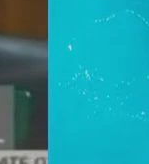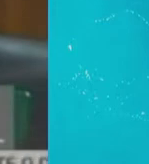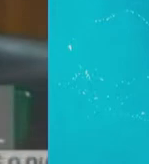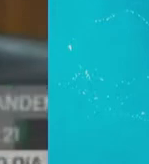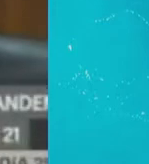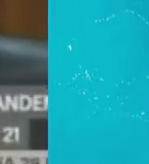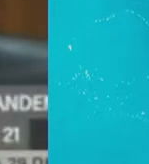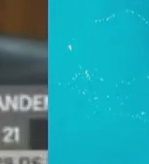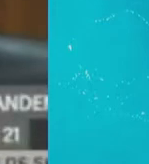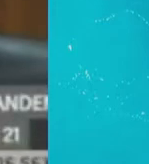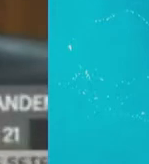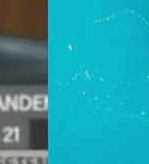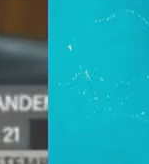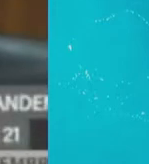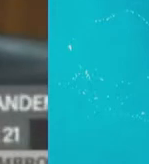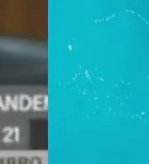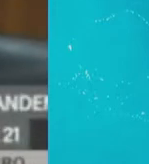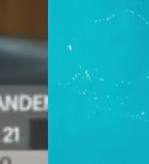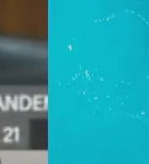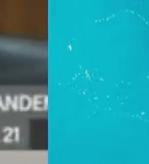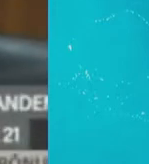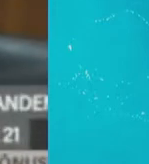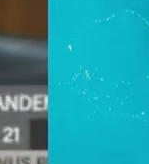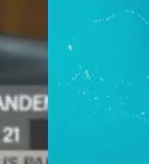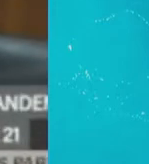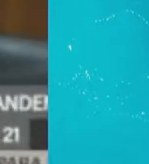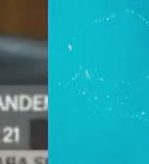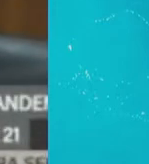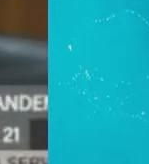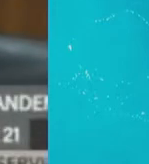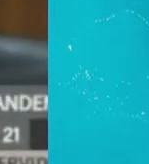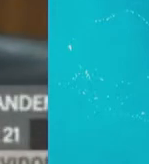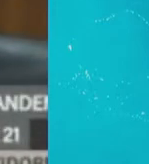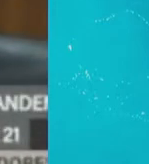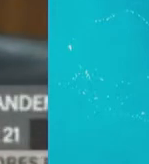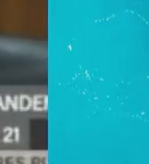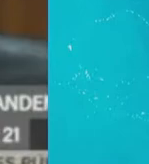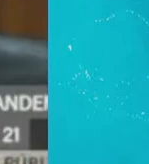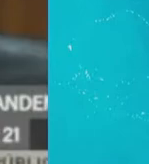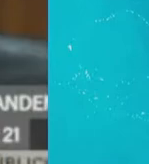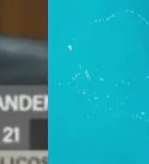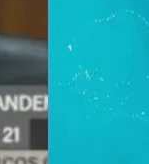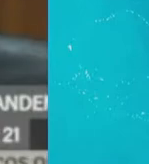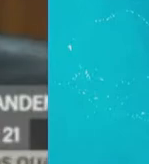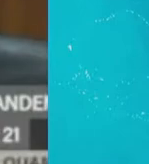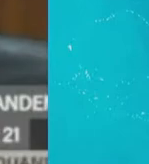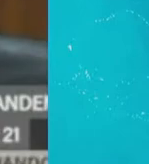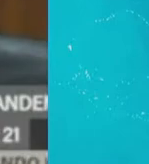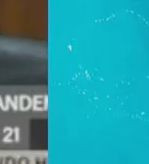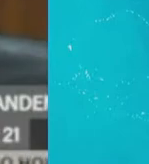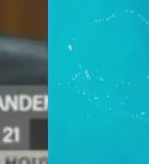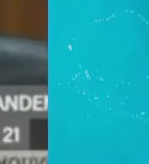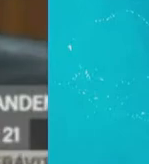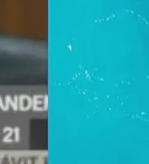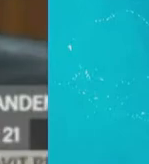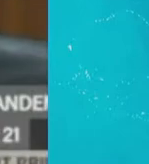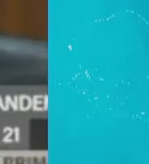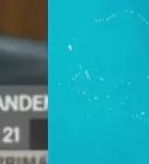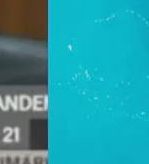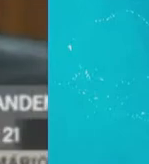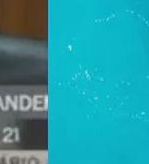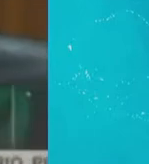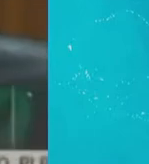em 2020 para os estados e municípios. Mais 5 bilhões e 700 em 2021,